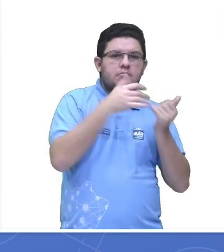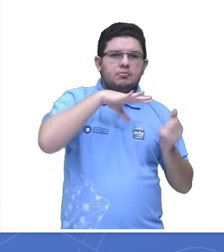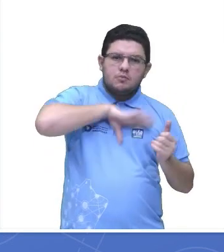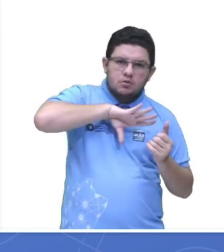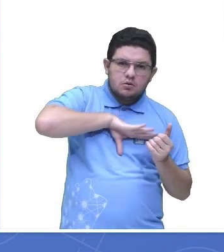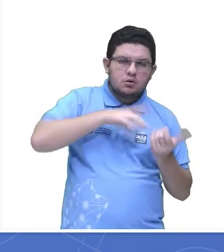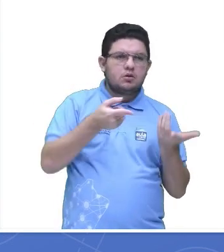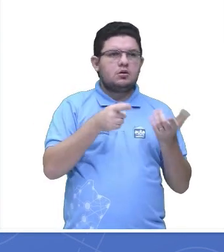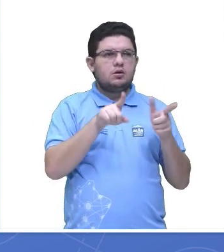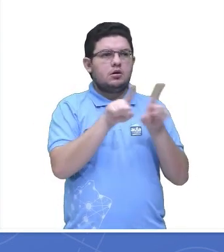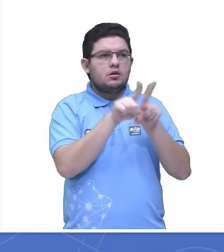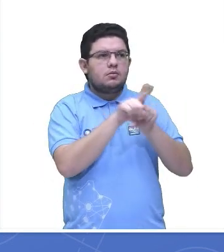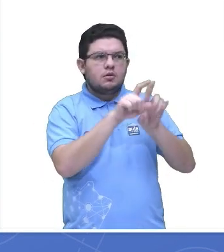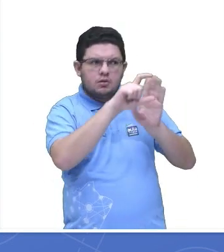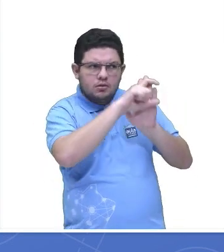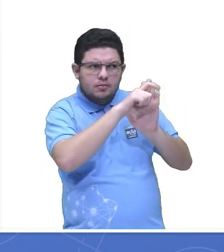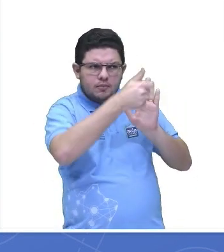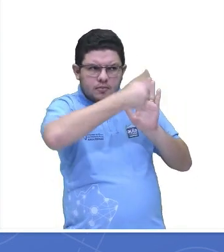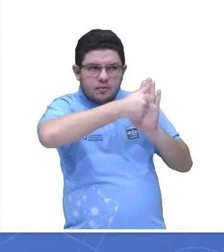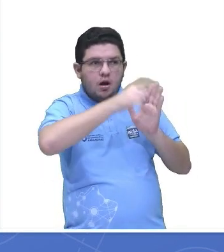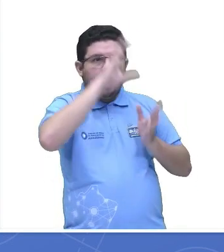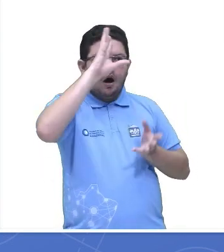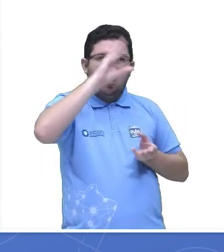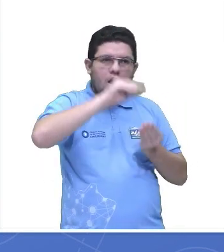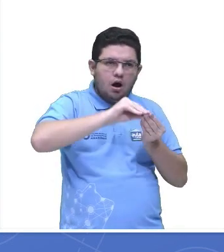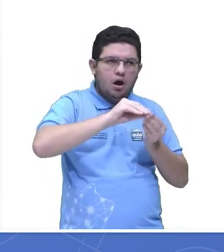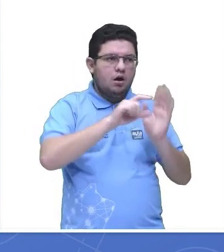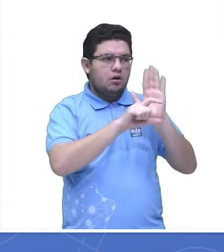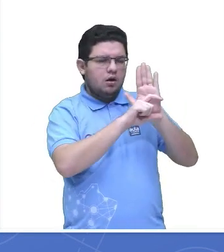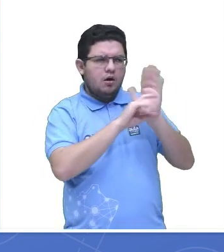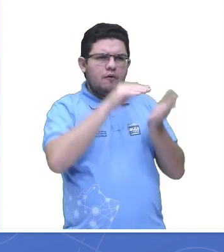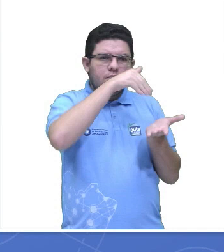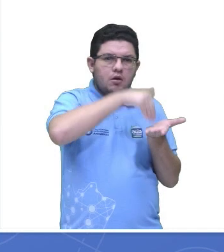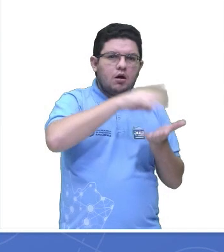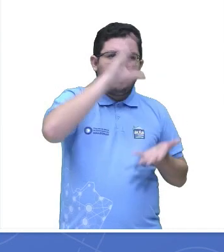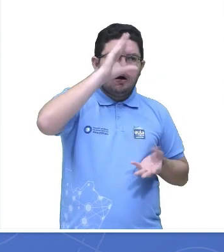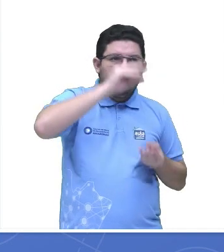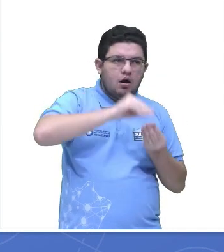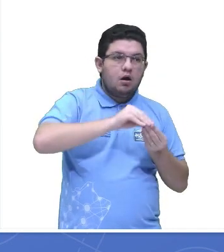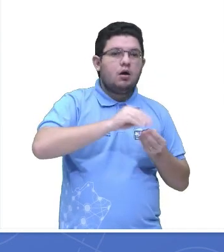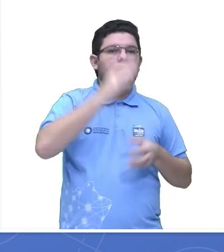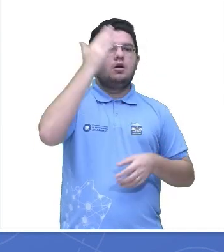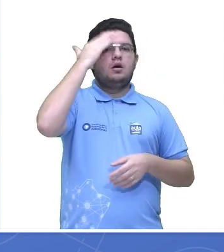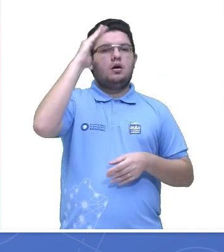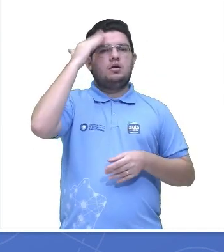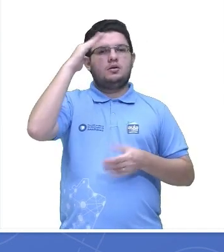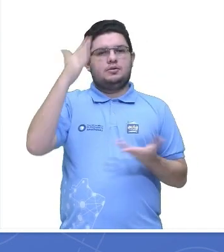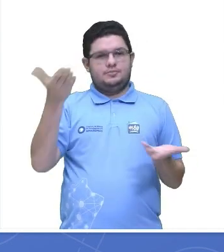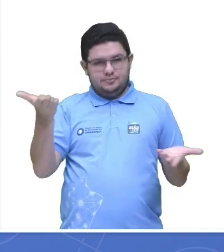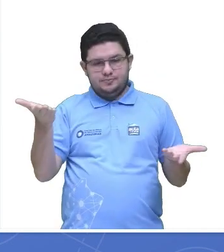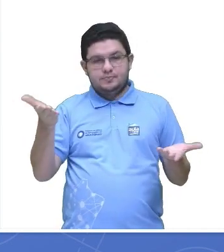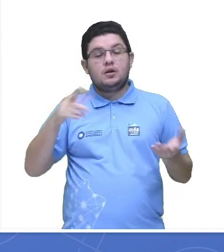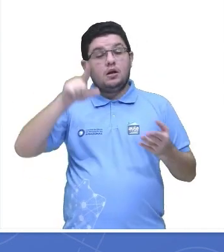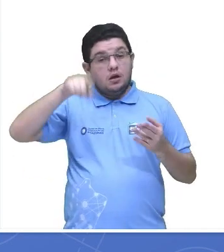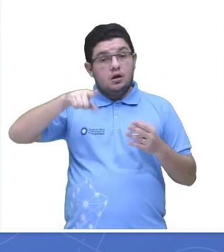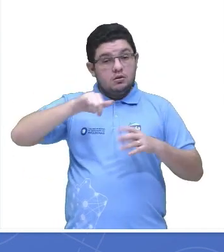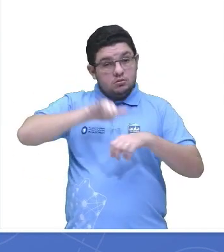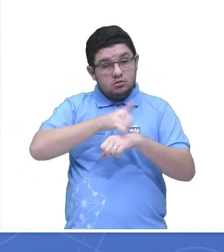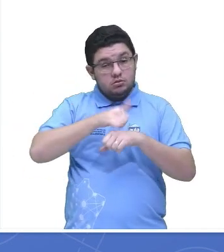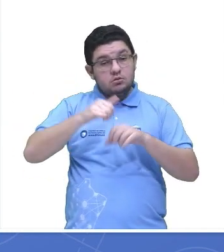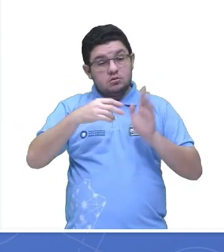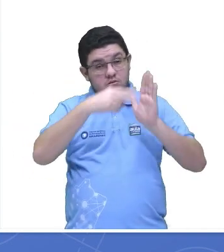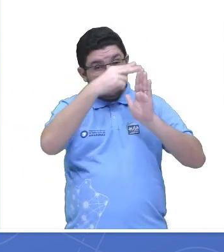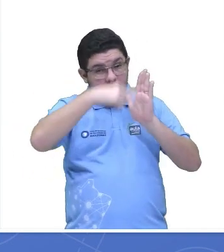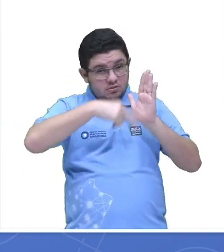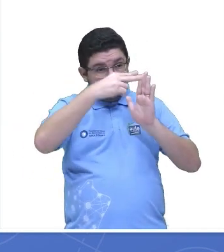e no último parágrafos, né? Para facilitar, então, a compreensão, tá certo? É uma estratégia, então, é